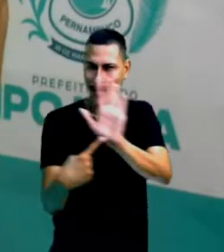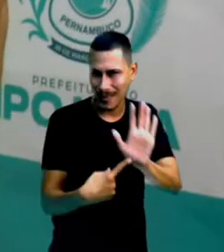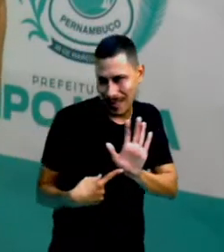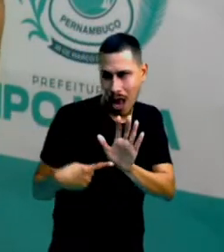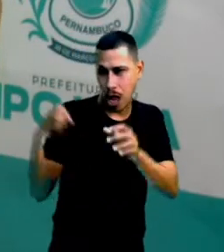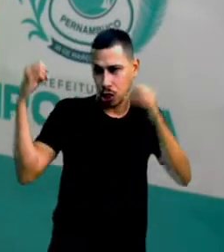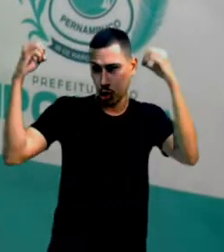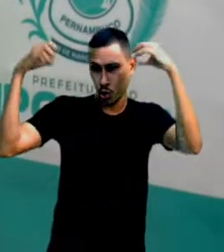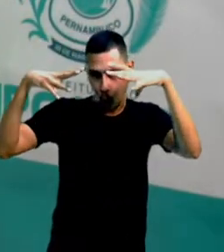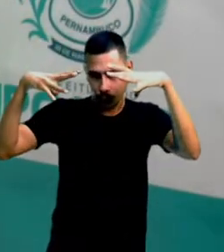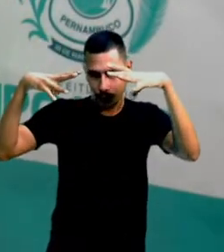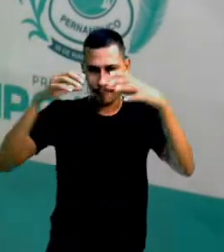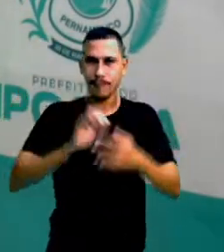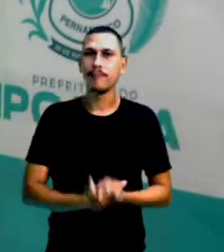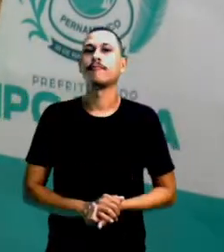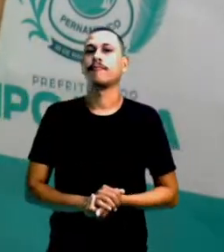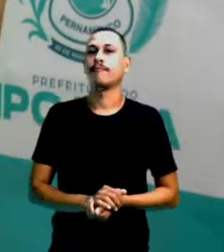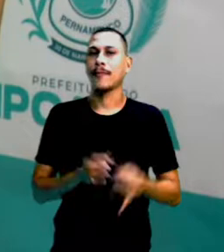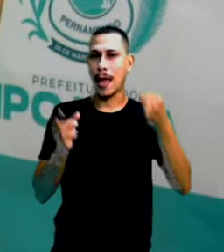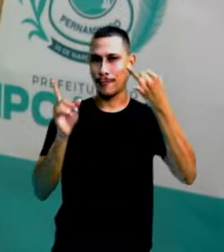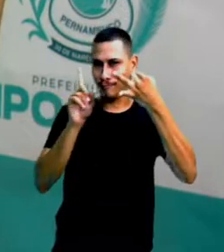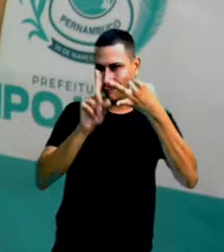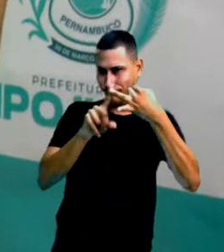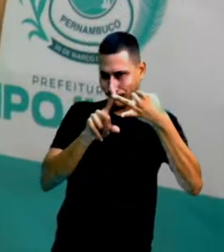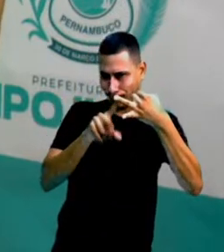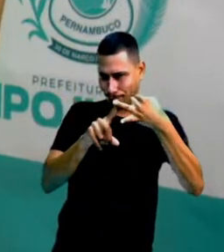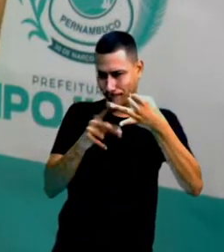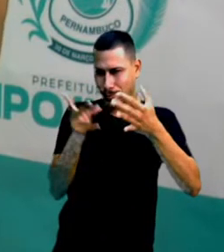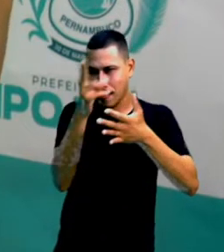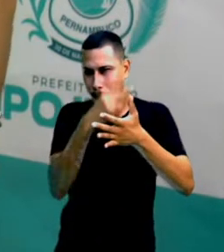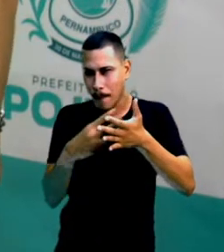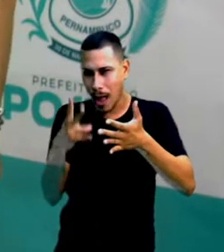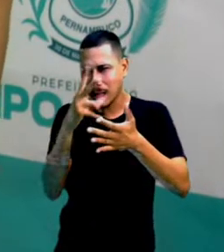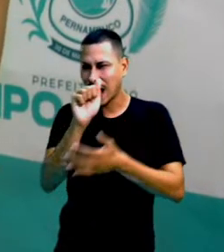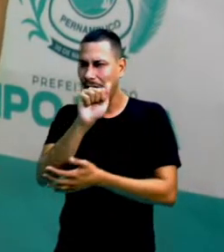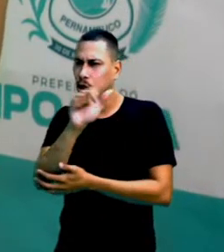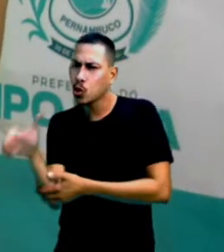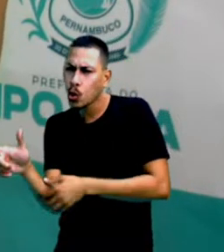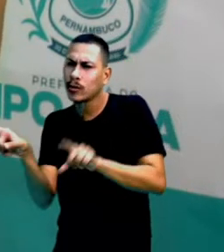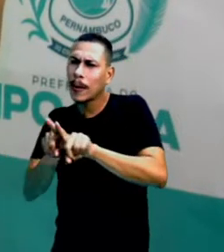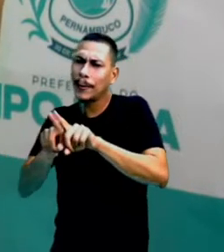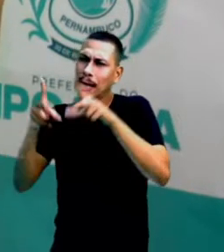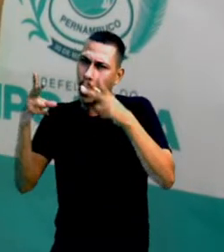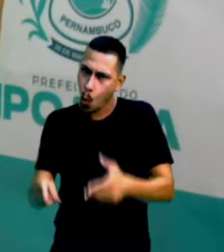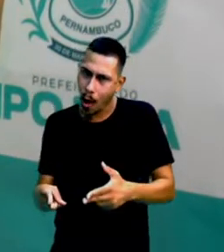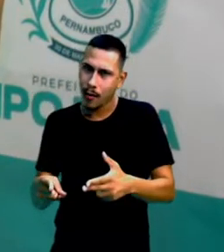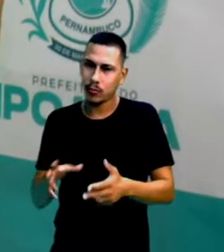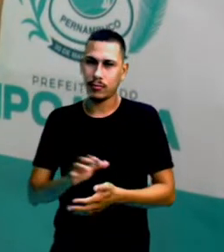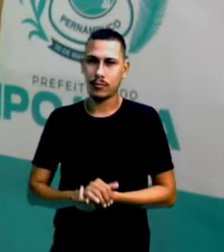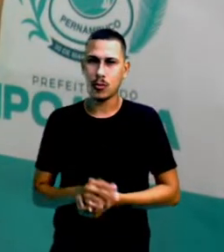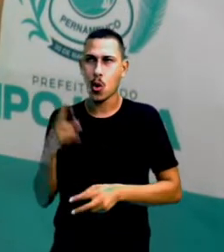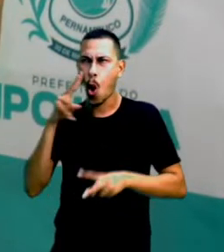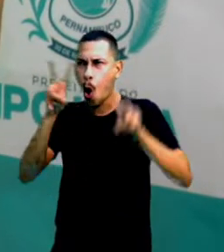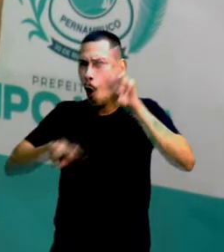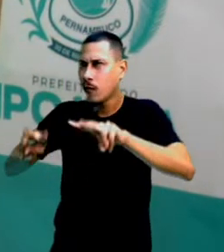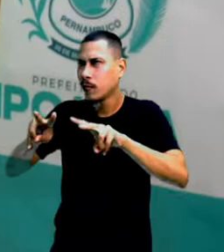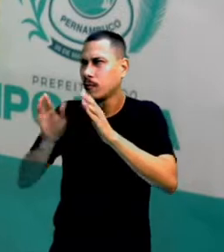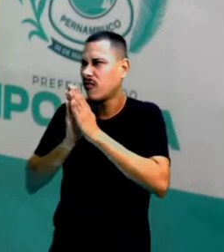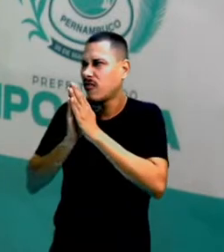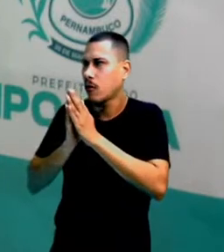luz. Na outra imagem aqui do canto, que também é azul, temos a mesma coisa. Abre a imagem na tela, por favor.